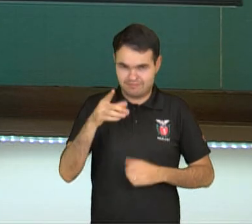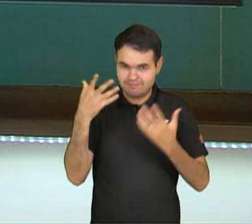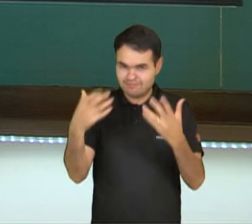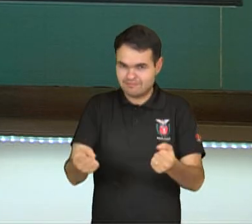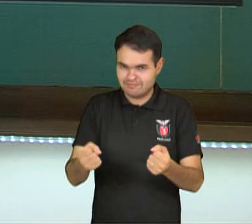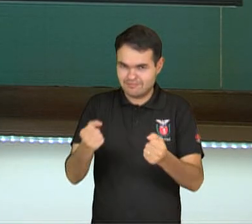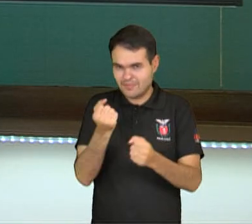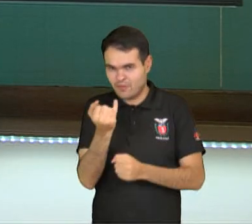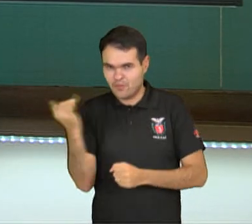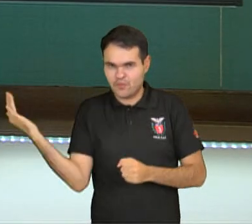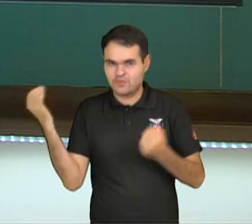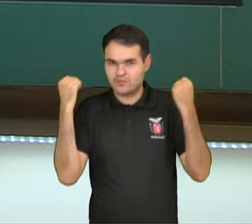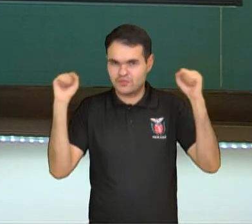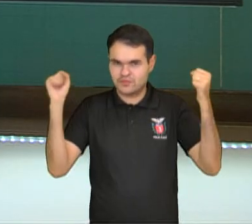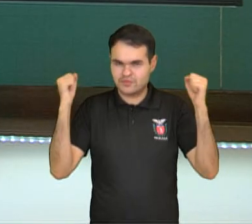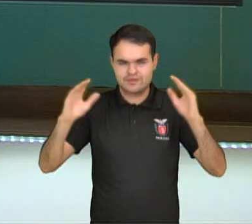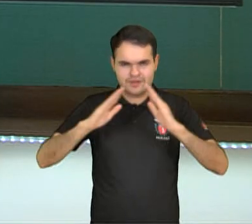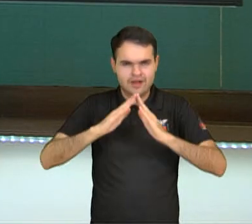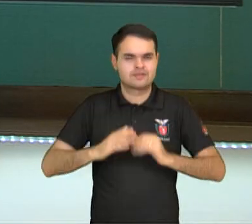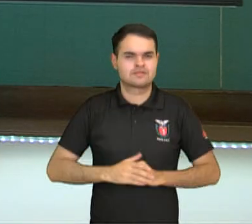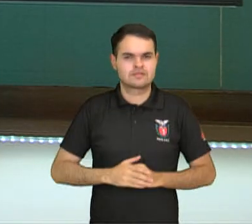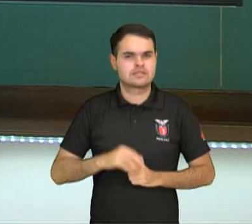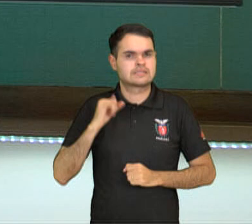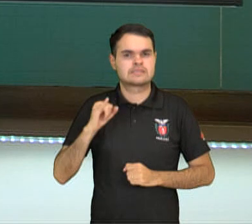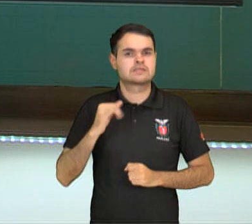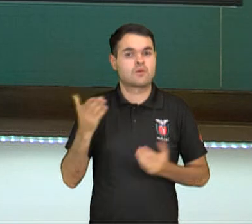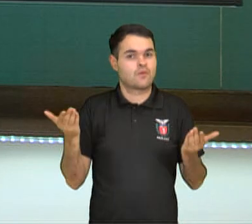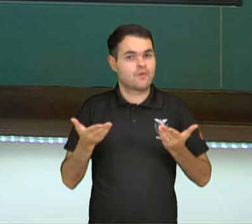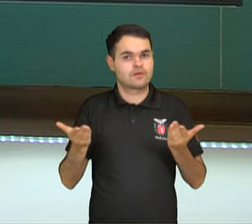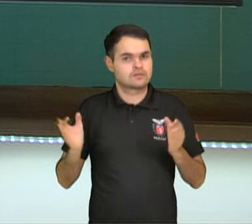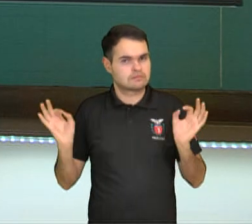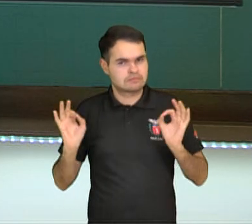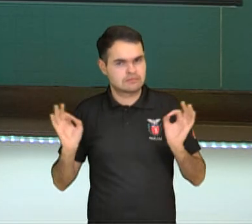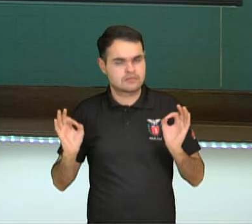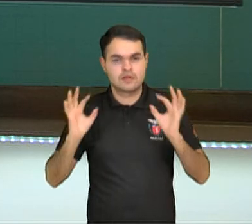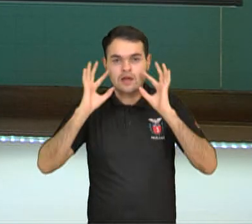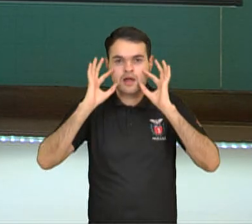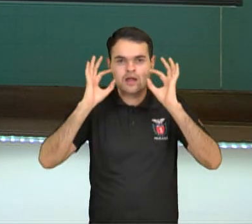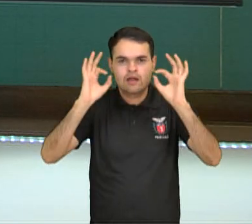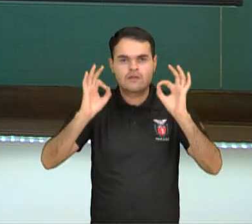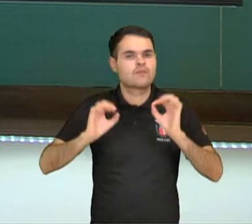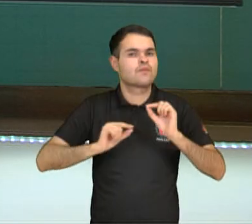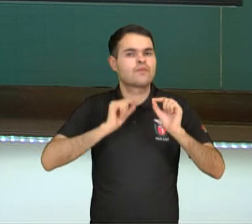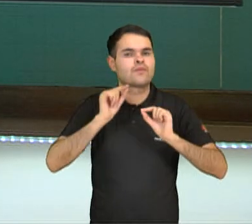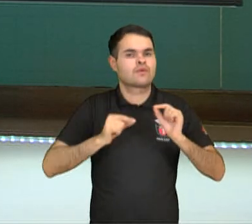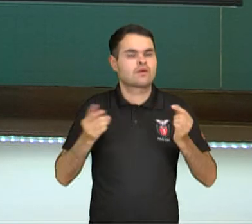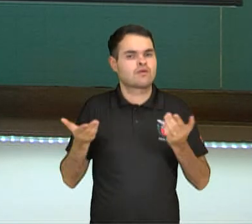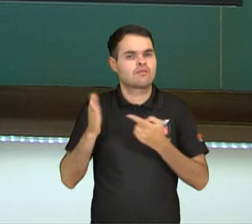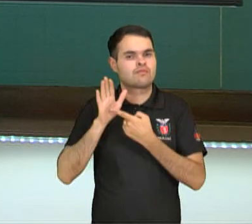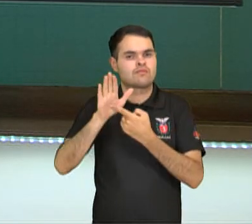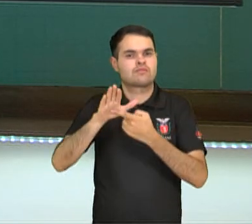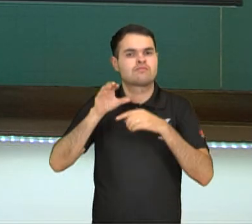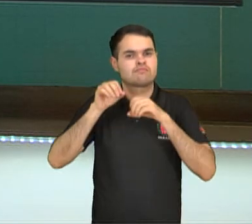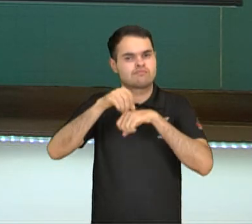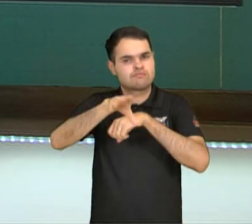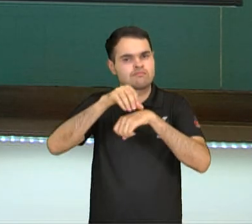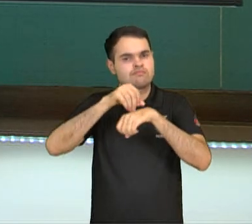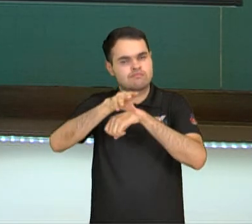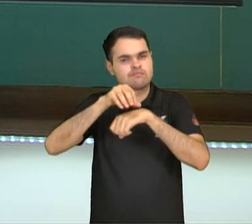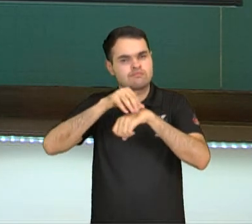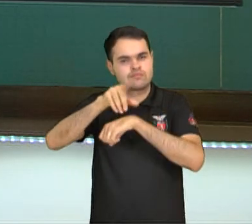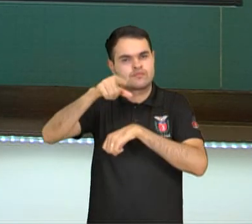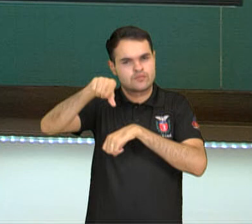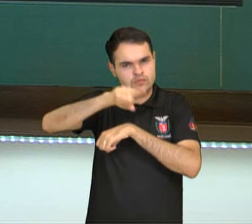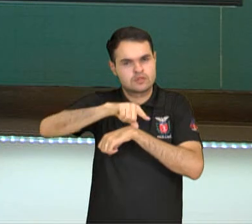alguns exercícios em casa? Se você não encarar hoje, preste bastante atenção nos exercícios que eu vou passar para você, tá?